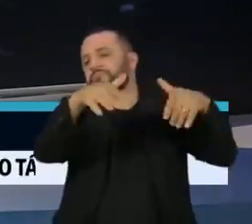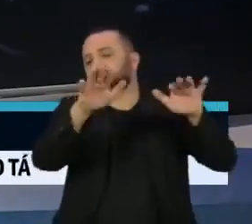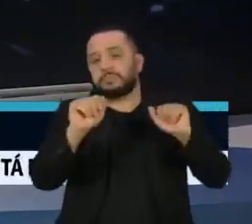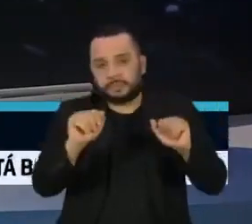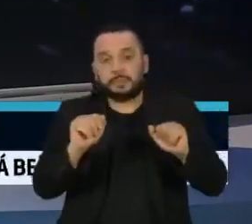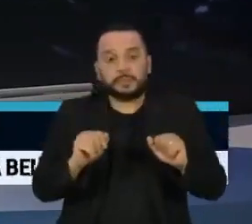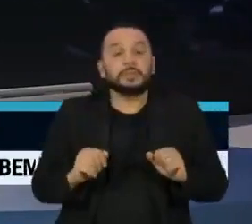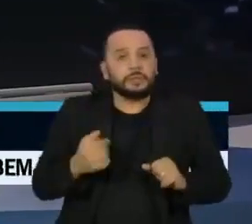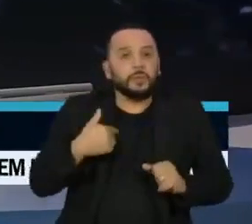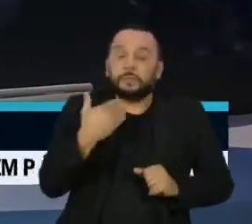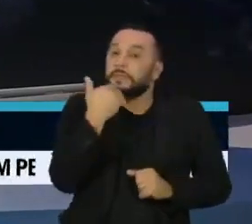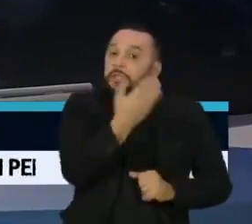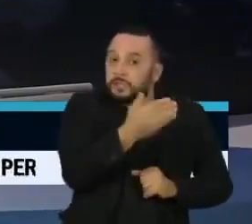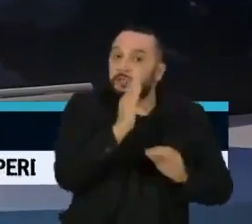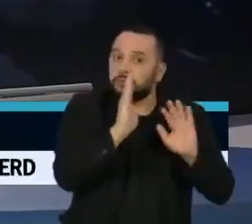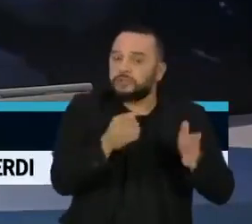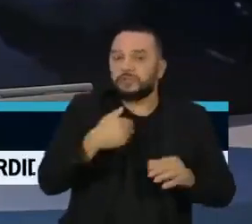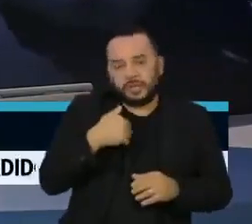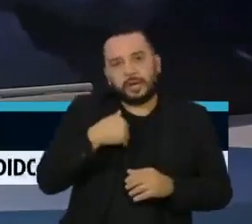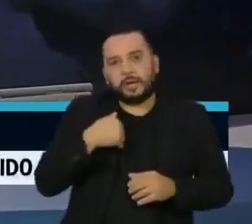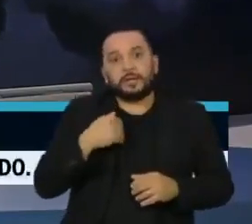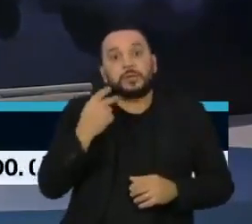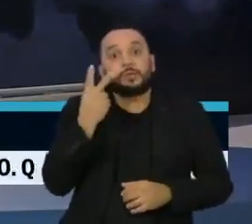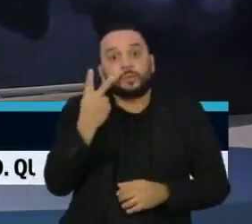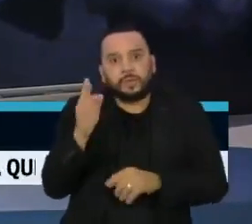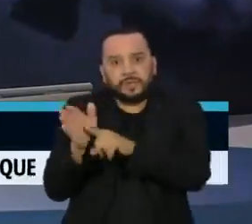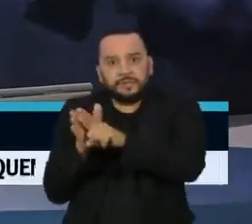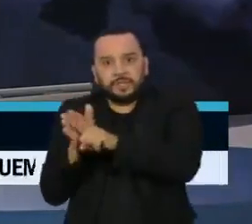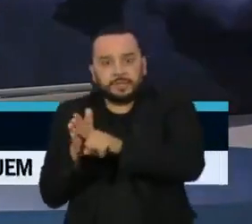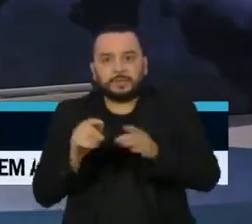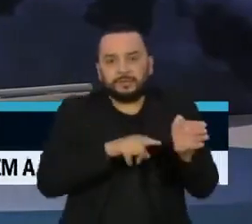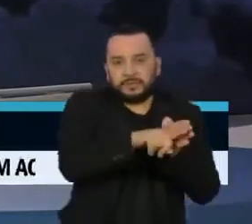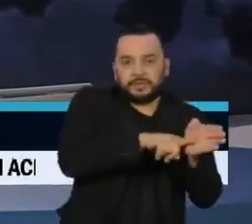para que não haja concorrência de investigações envolvendo o mesmo caso.